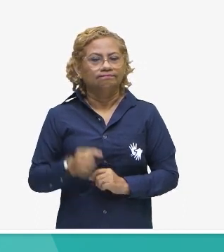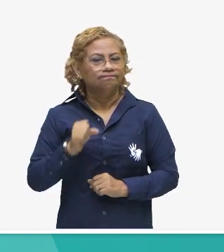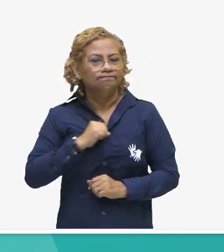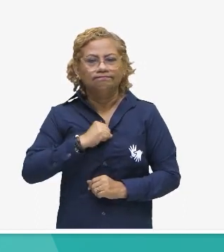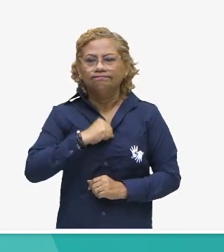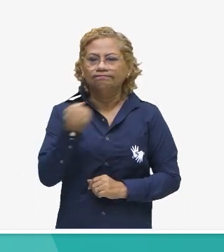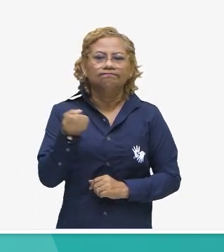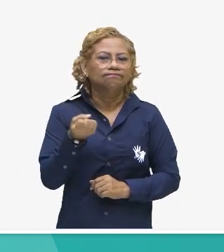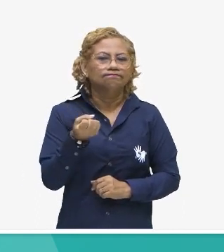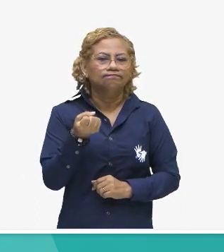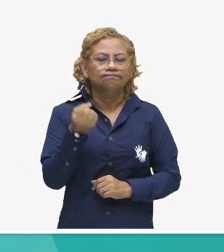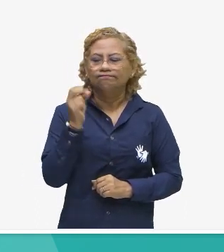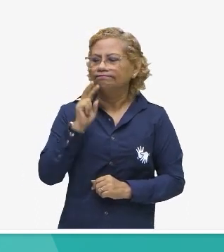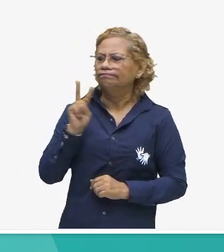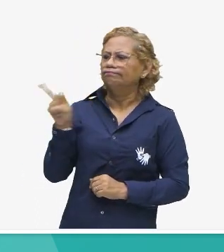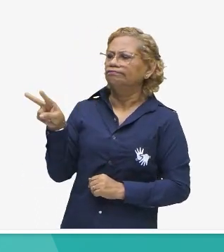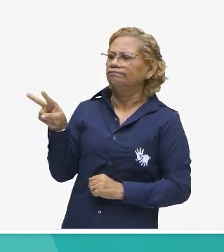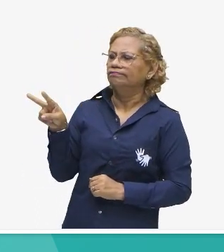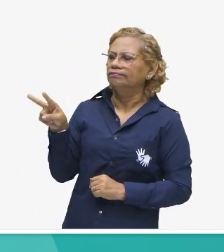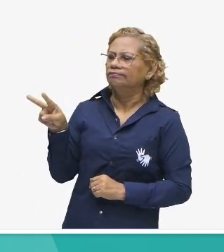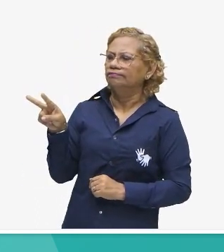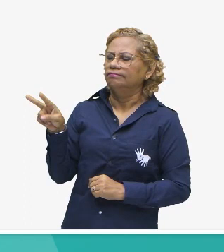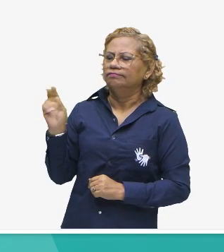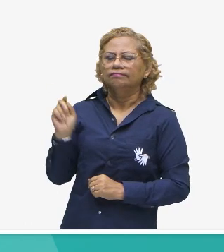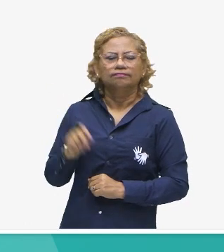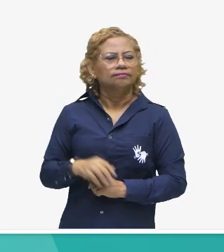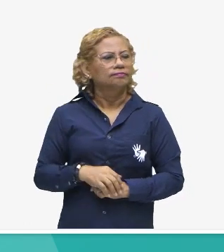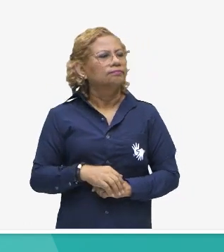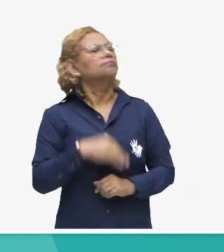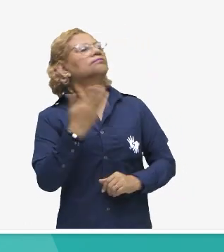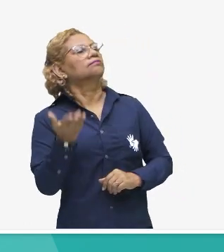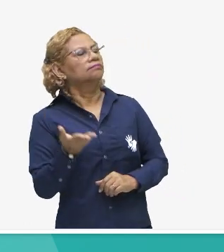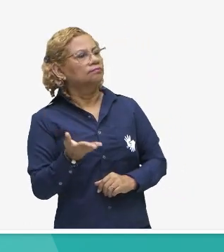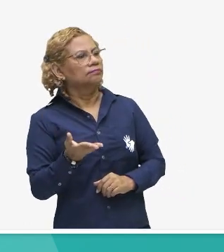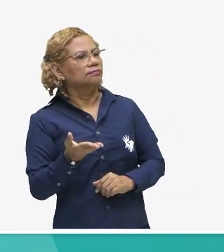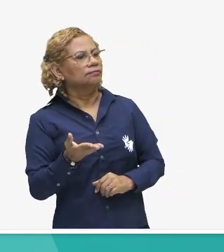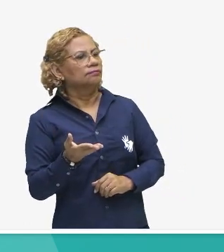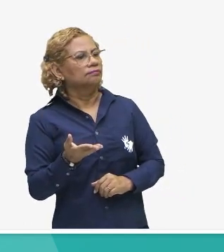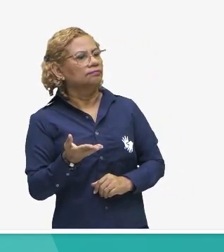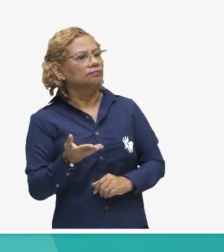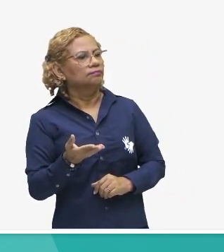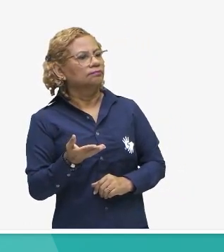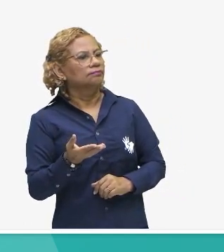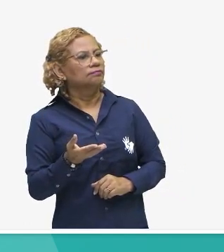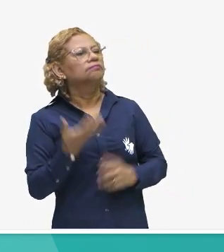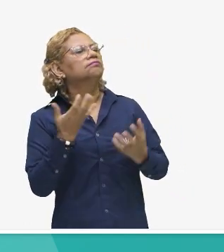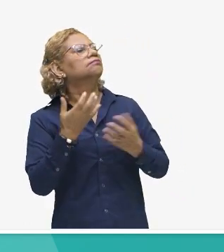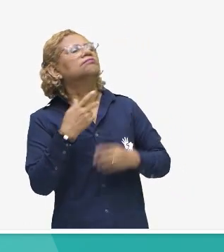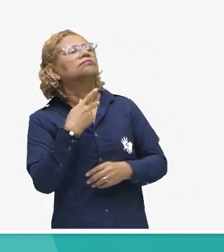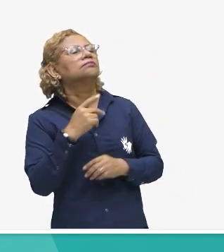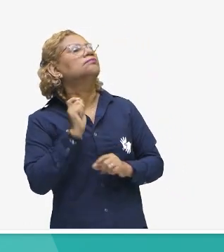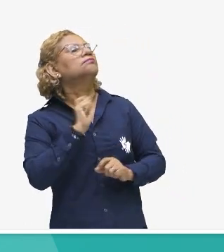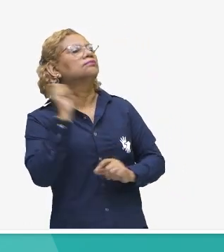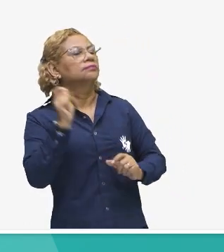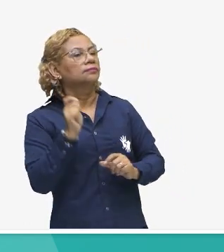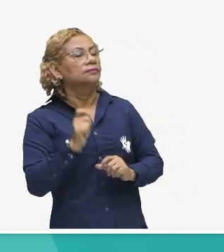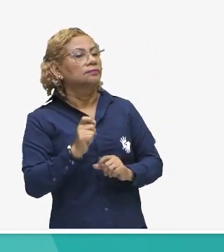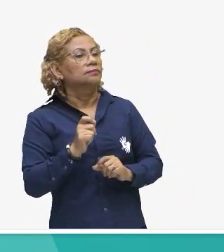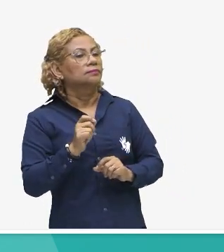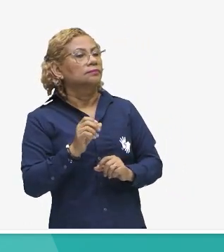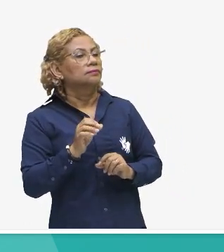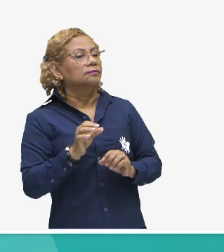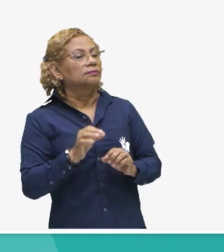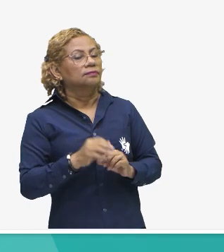me disse também. Essa ação já aconteceu no passado, né? Então, que eu olhei e disse